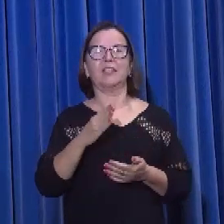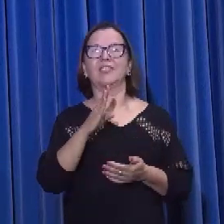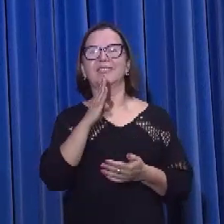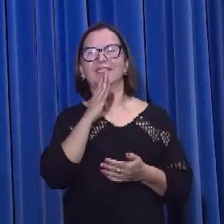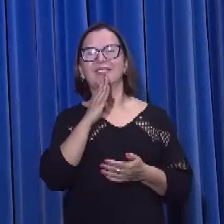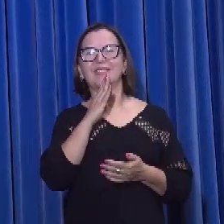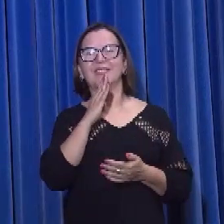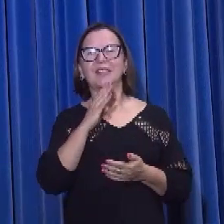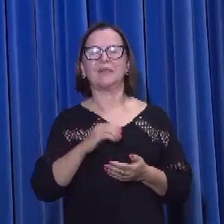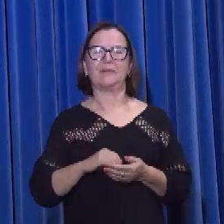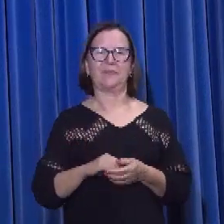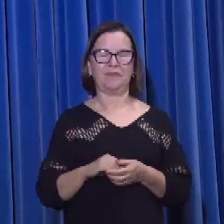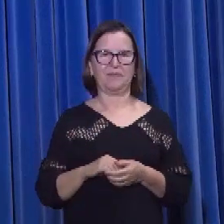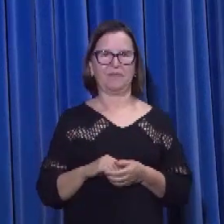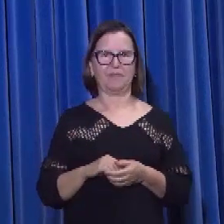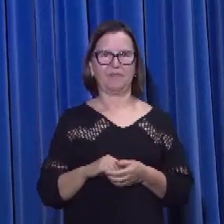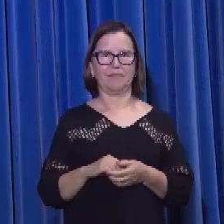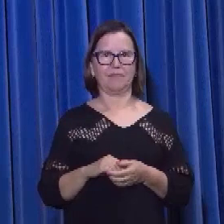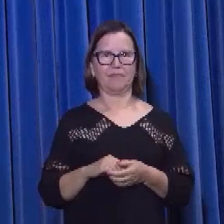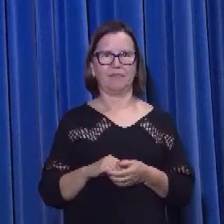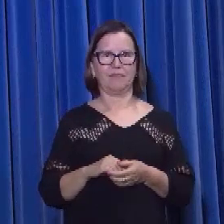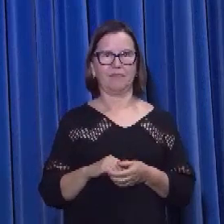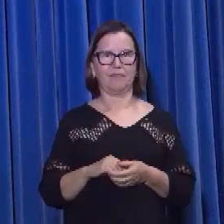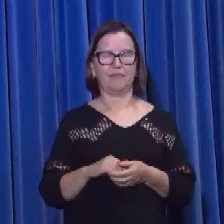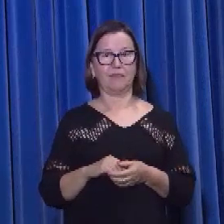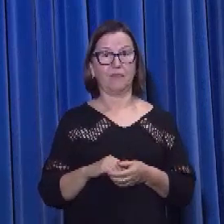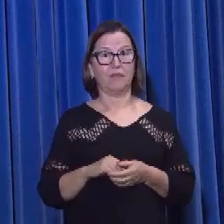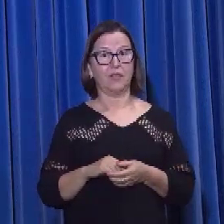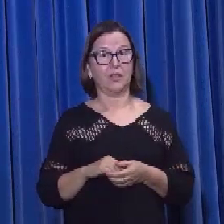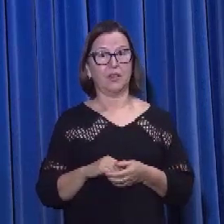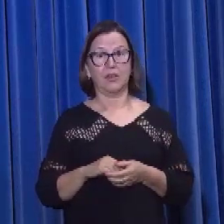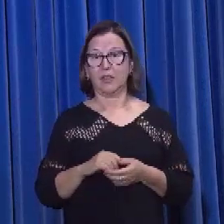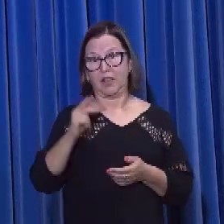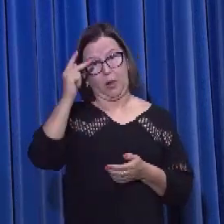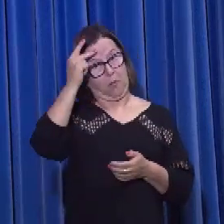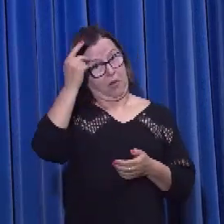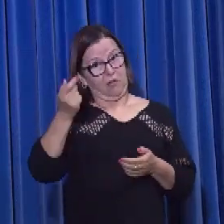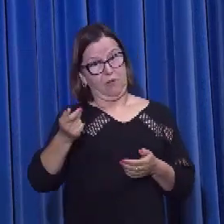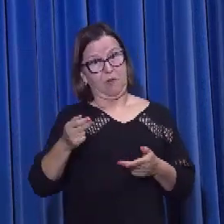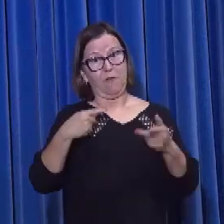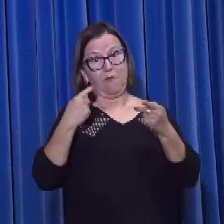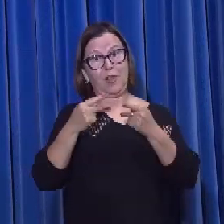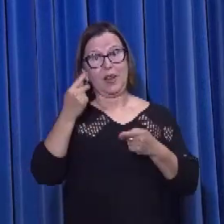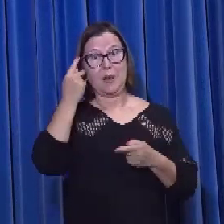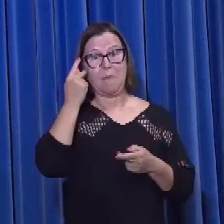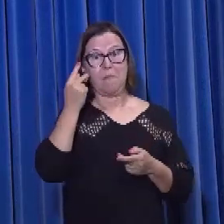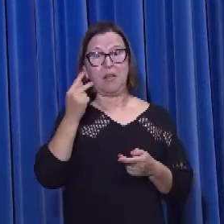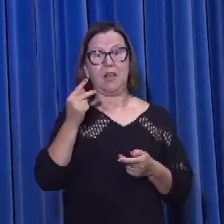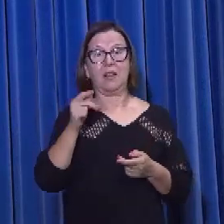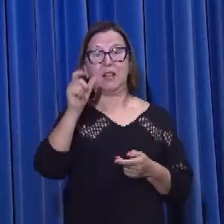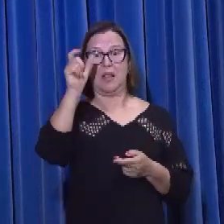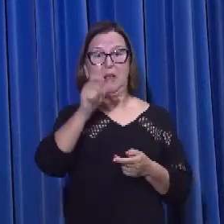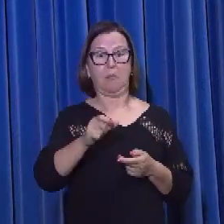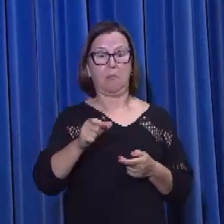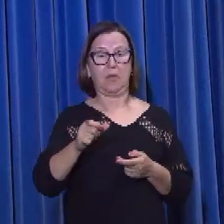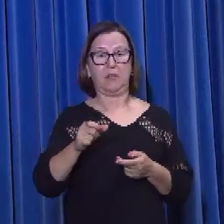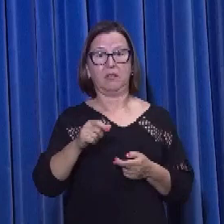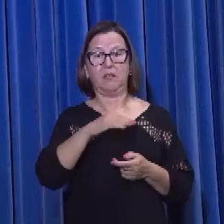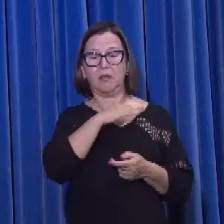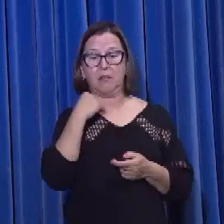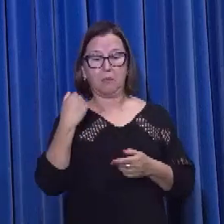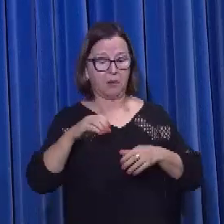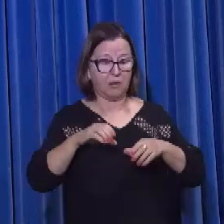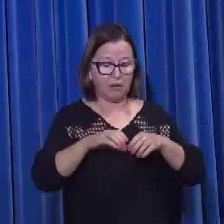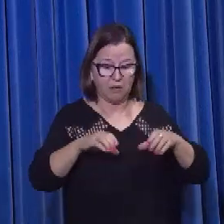normal você falar com gente que está morta. Às vezes é normal você ver gente no velório tentando falar com o morto. Por que você